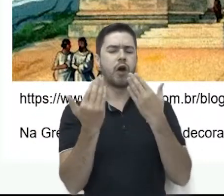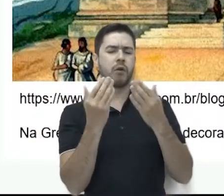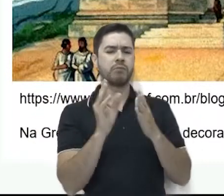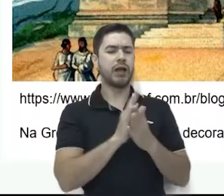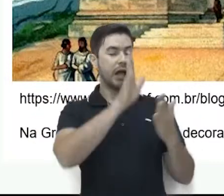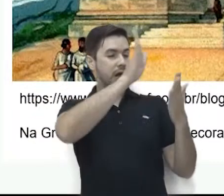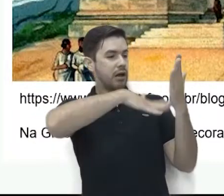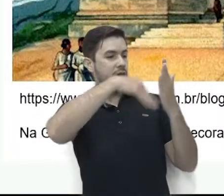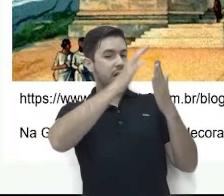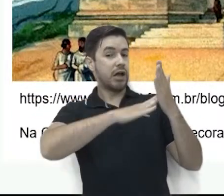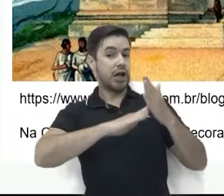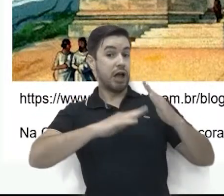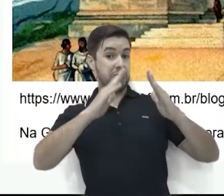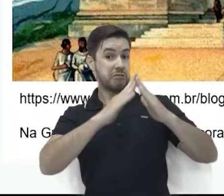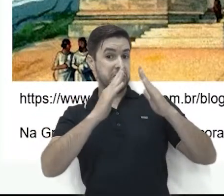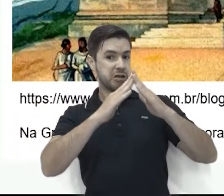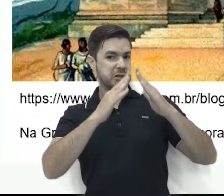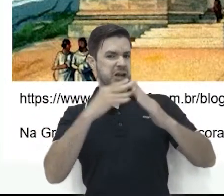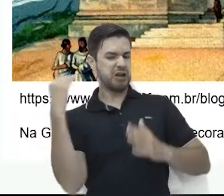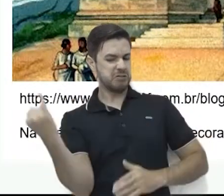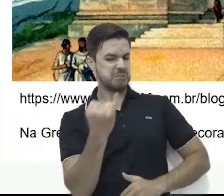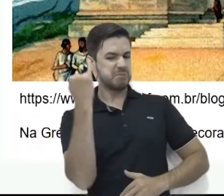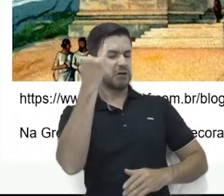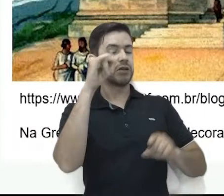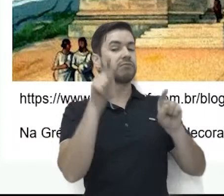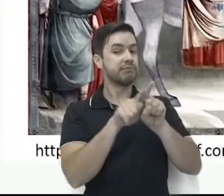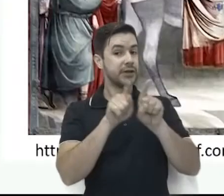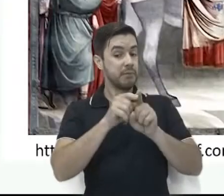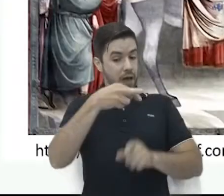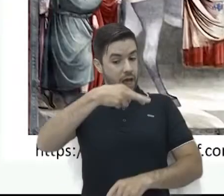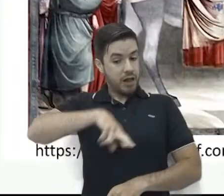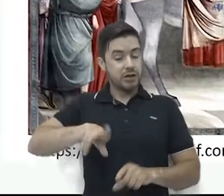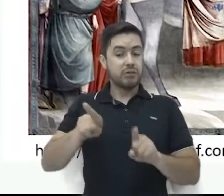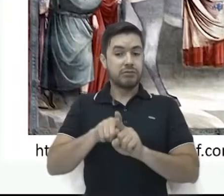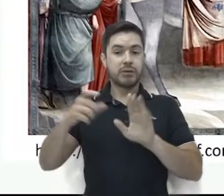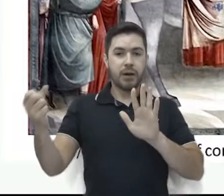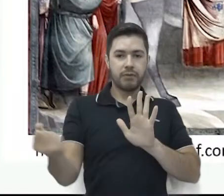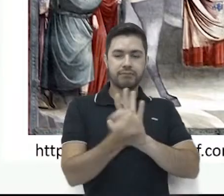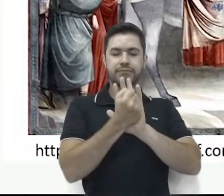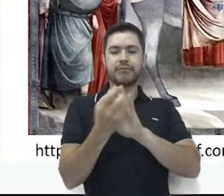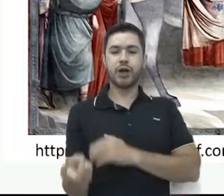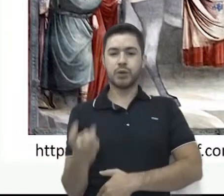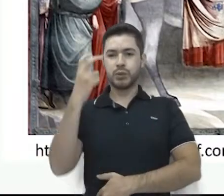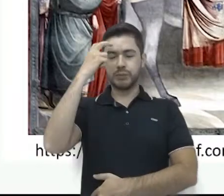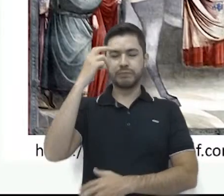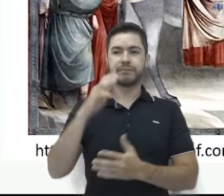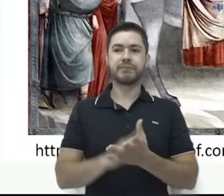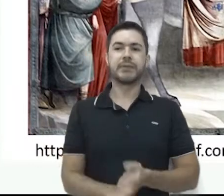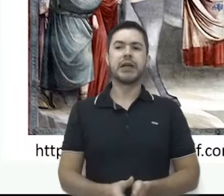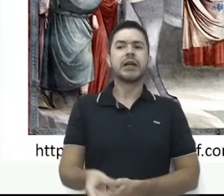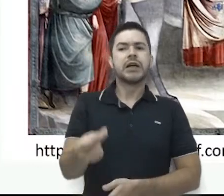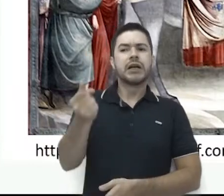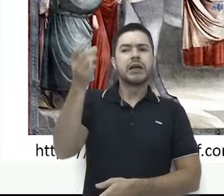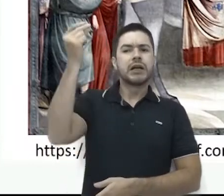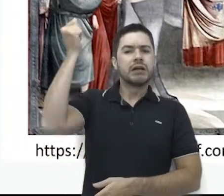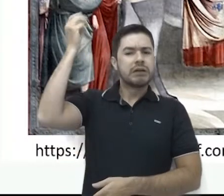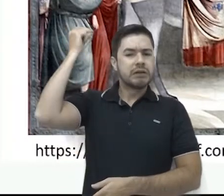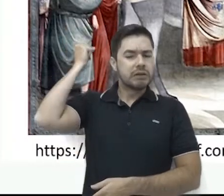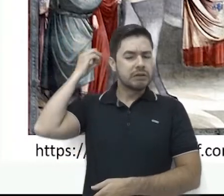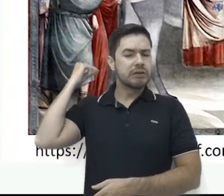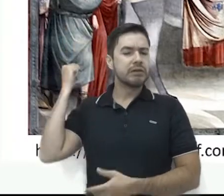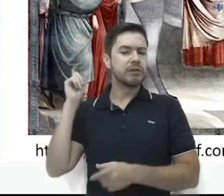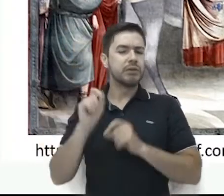edifícios importantes de função religiosa e simbólica. Na Idade Média, a arte medieval